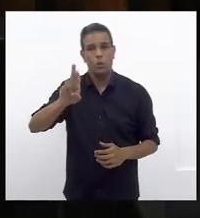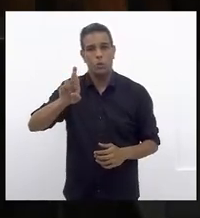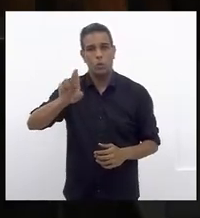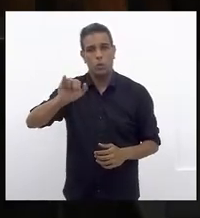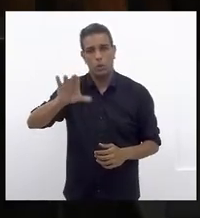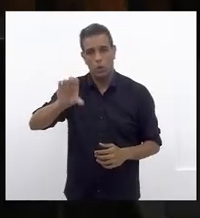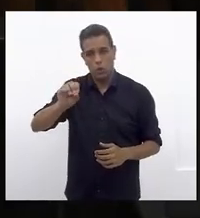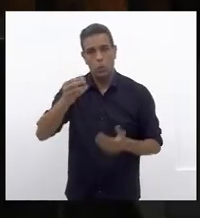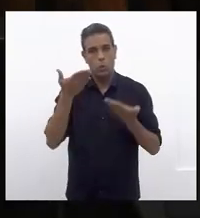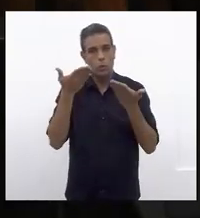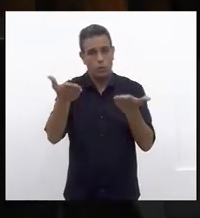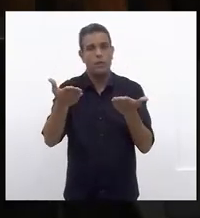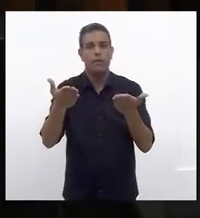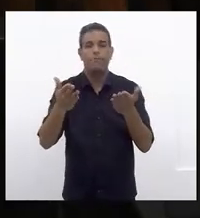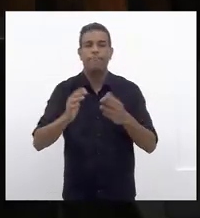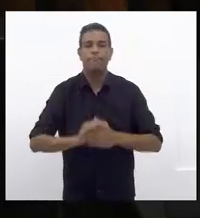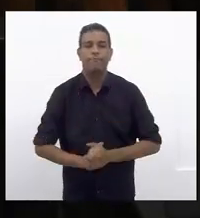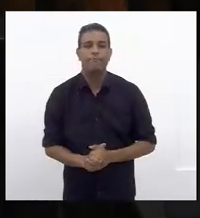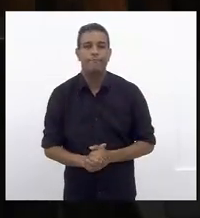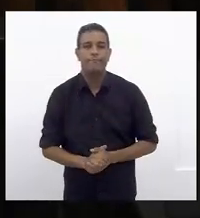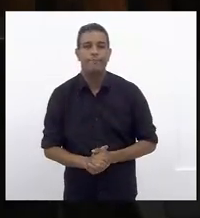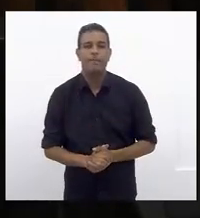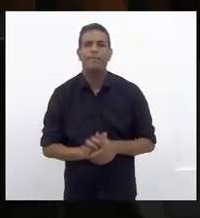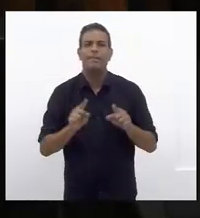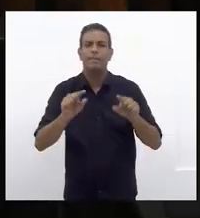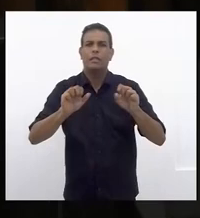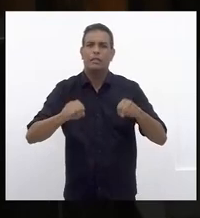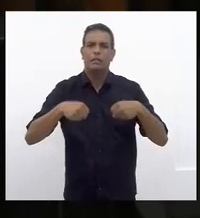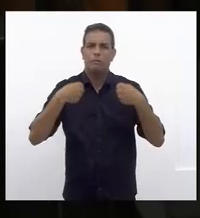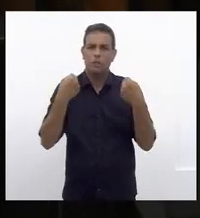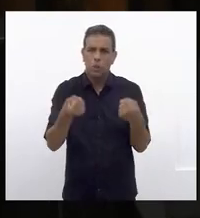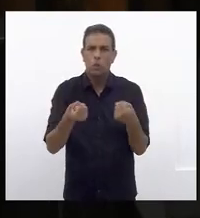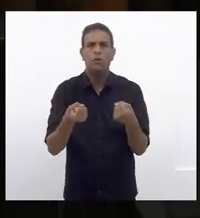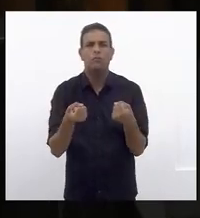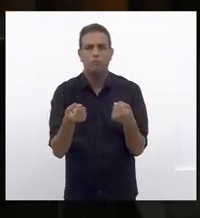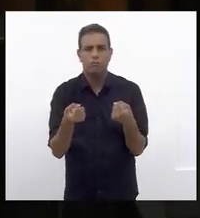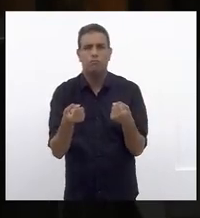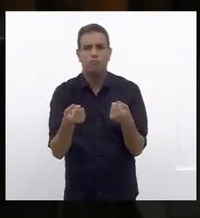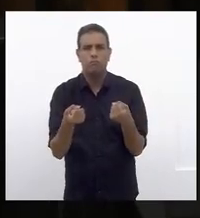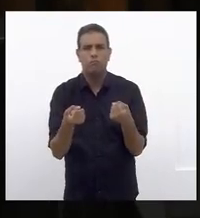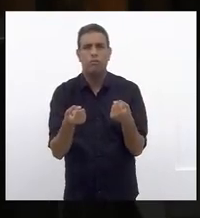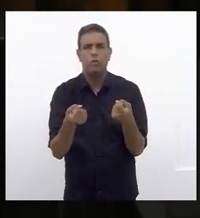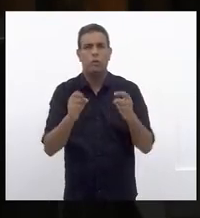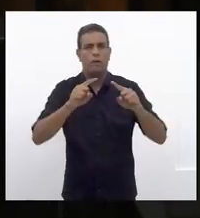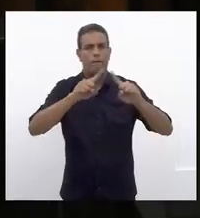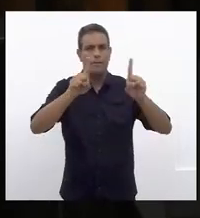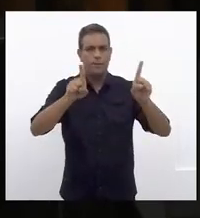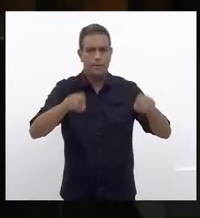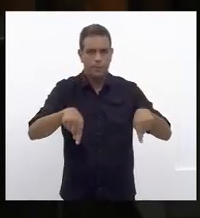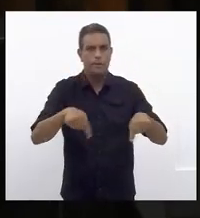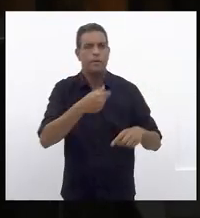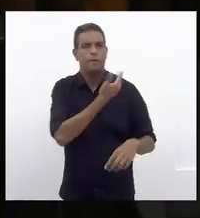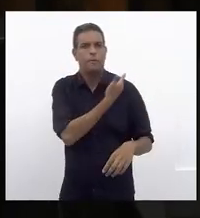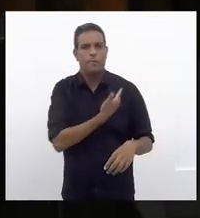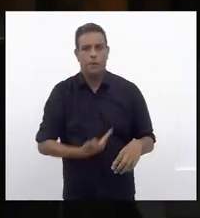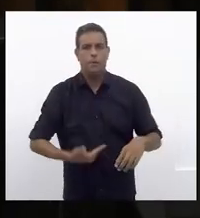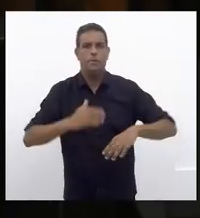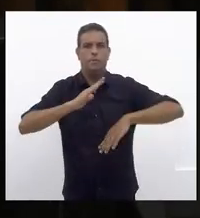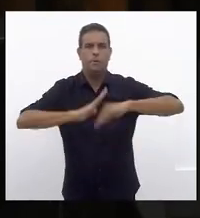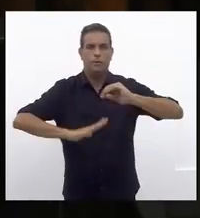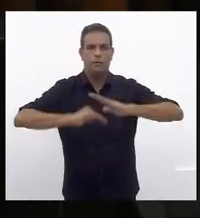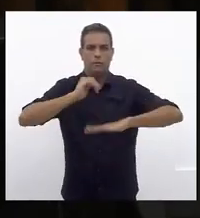Vossa Excelência, que sempre foi defensor de um funcionário público